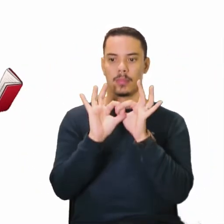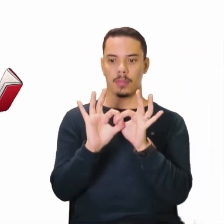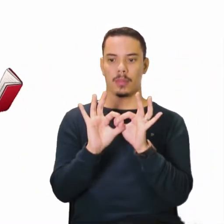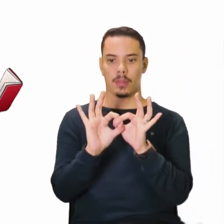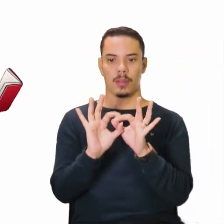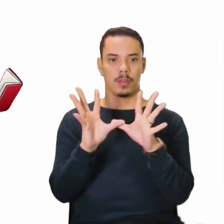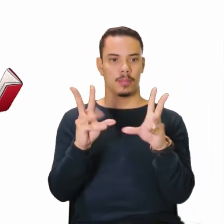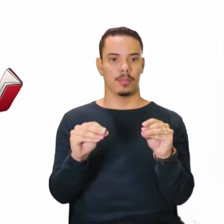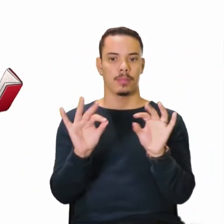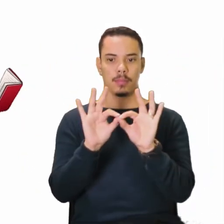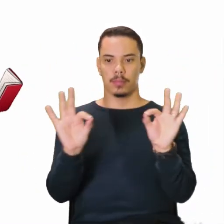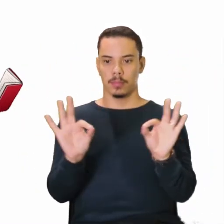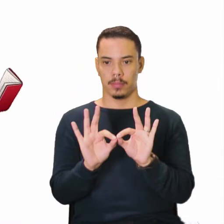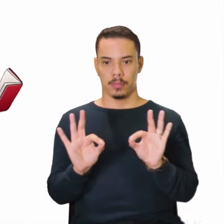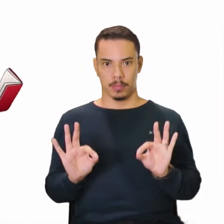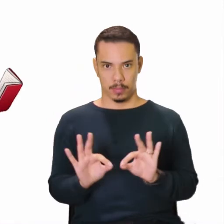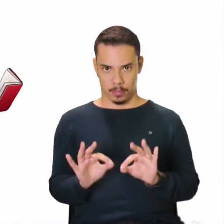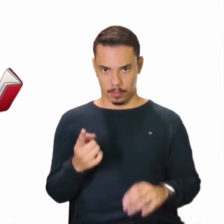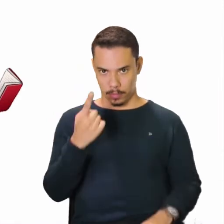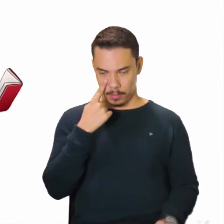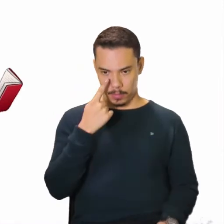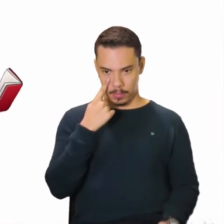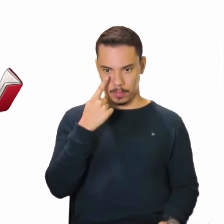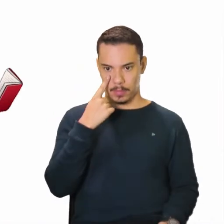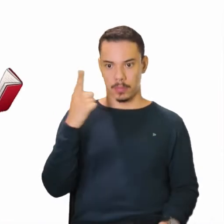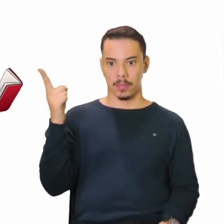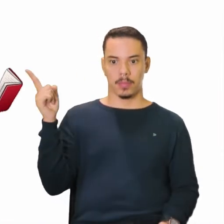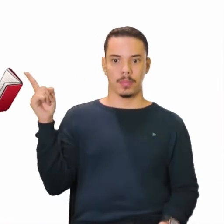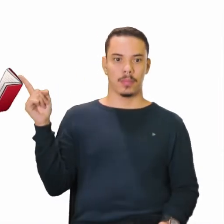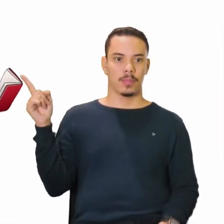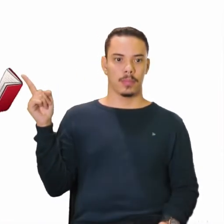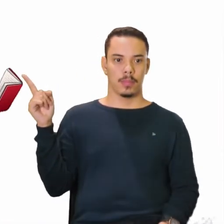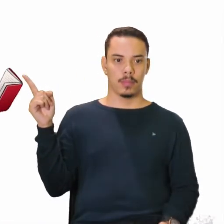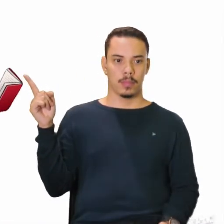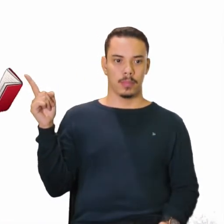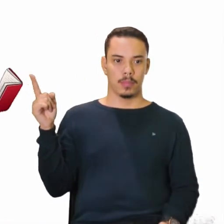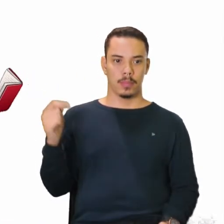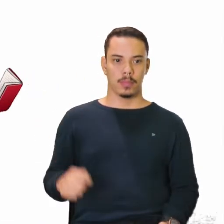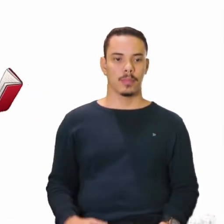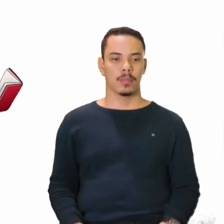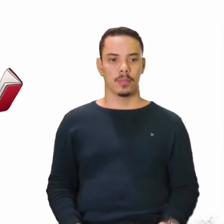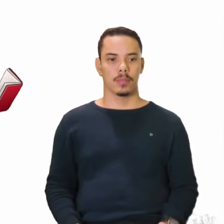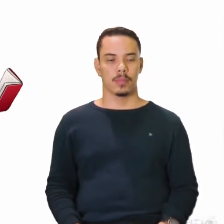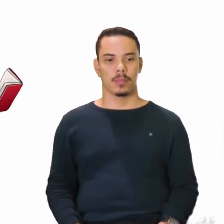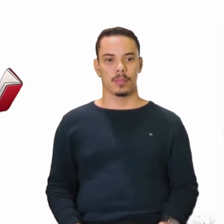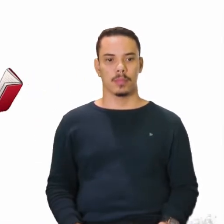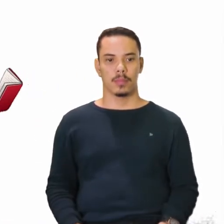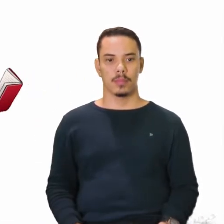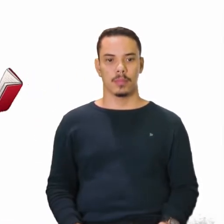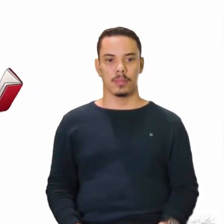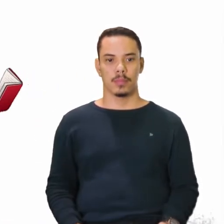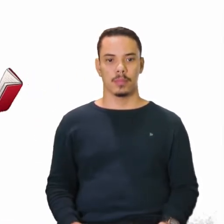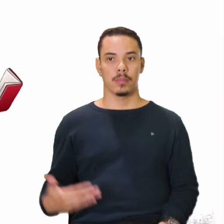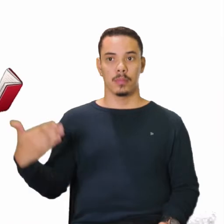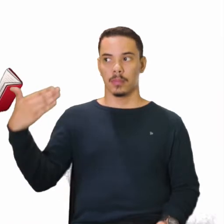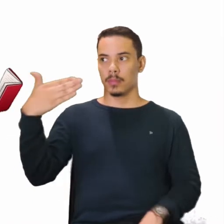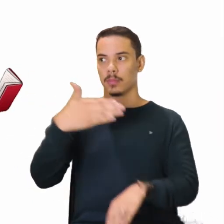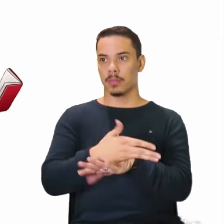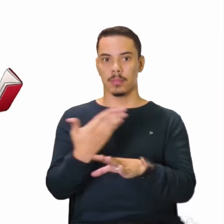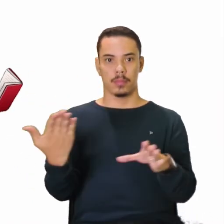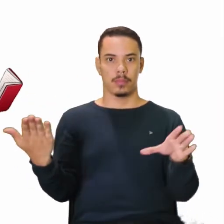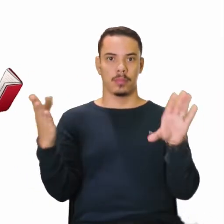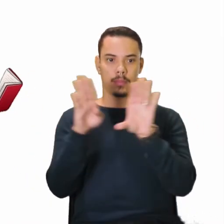aí as orações independentes. Vamos lá. Primeira oração. Entrei e fechei a